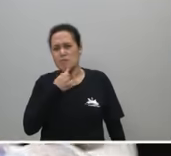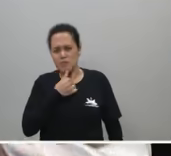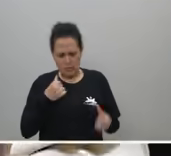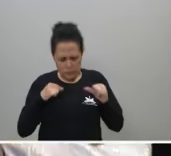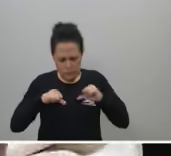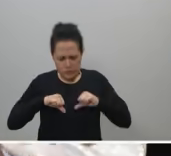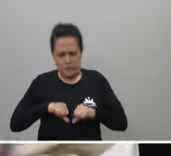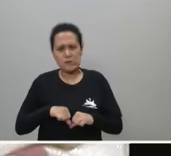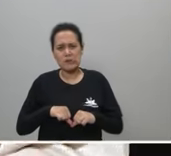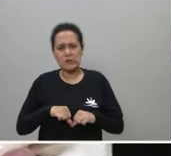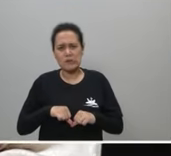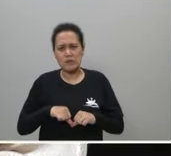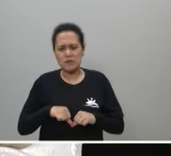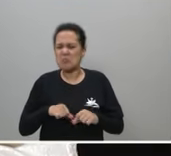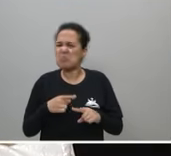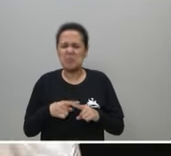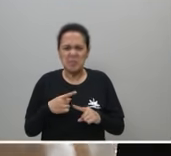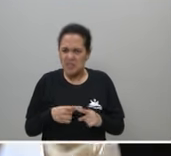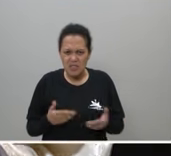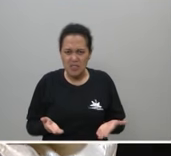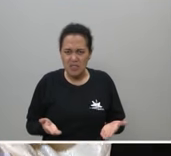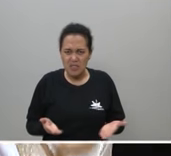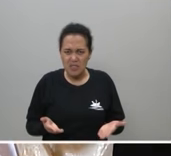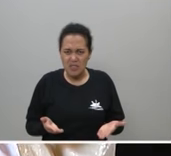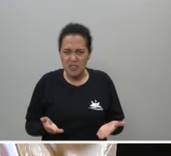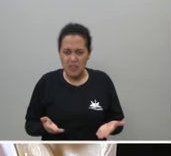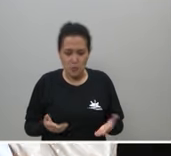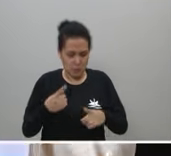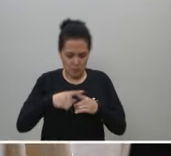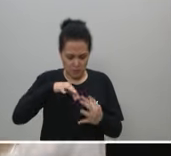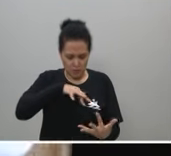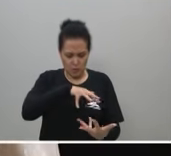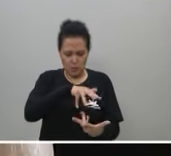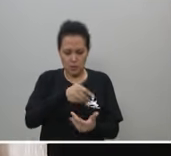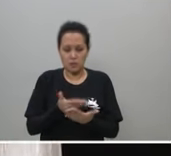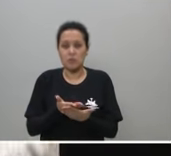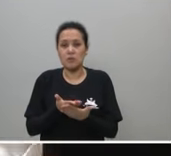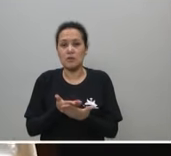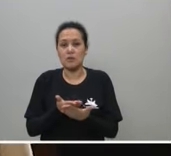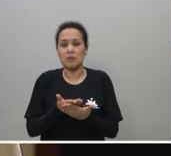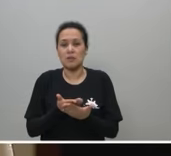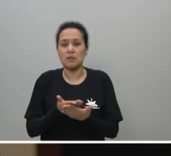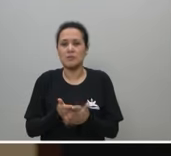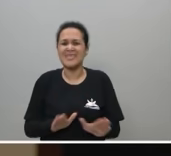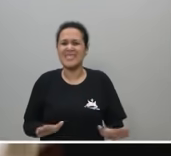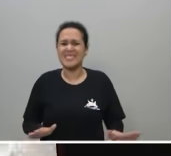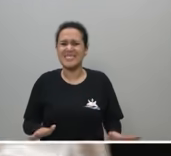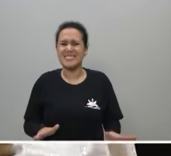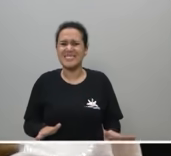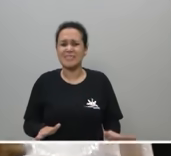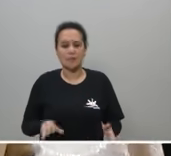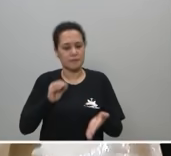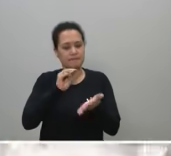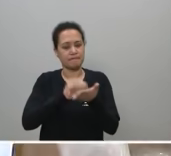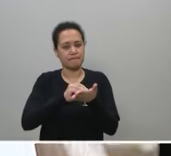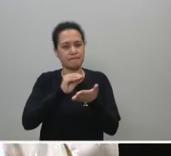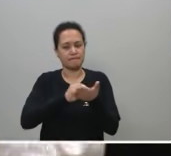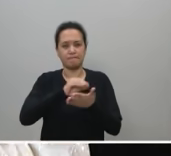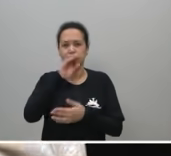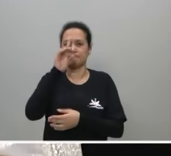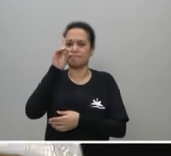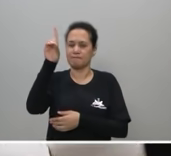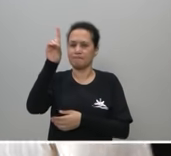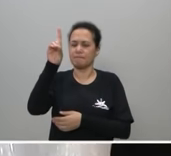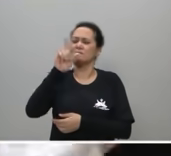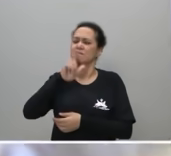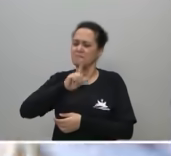tão triste, perdido? Falta Deus. Eu não me canso de falar, e tem gente